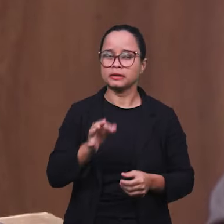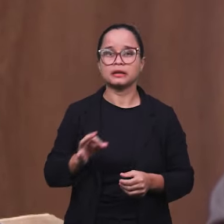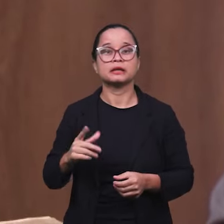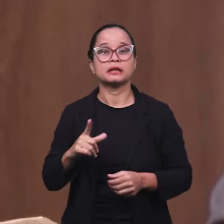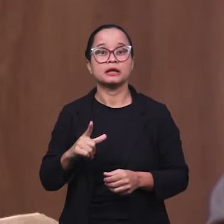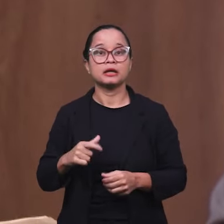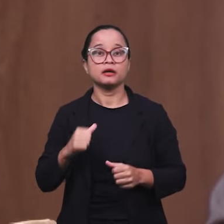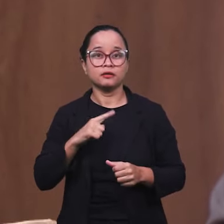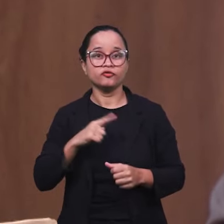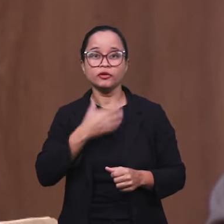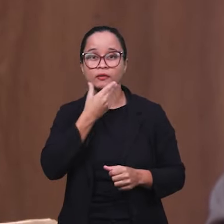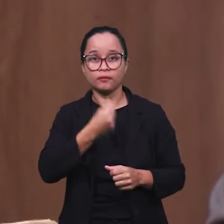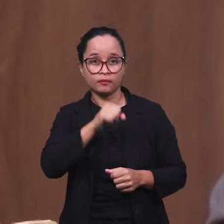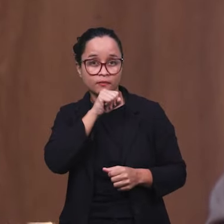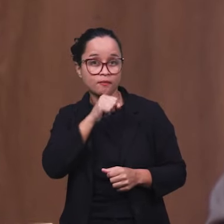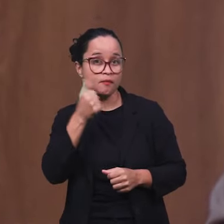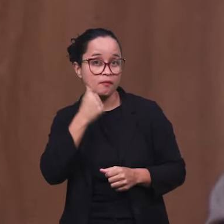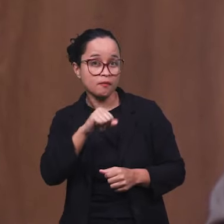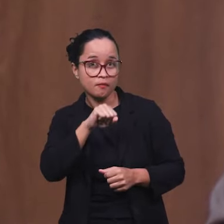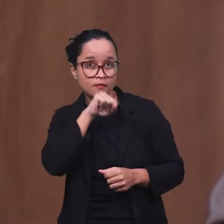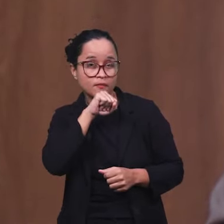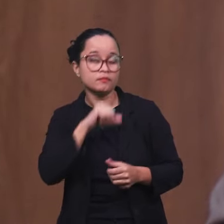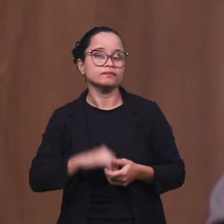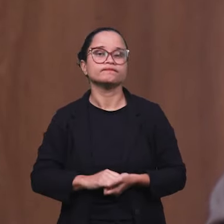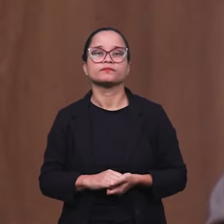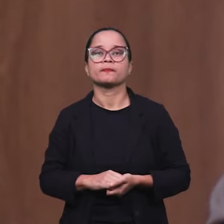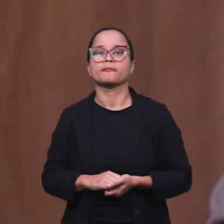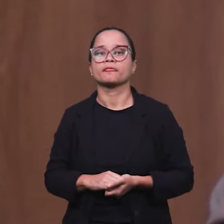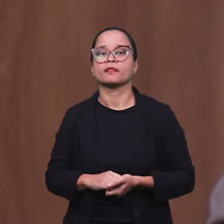homem. E tinha os seus pais.